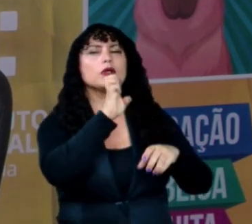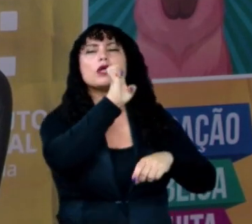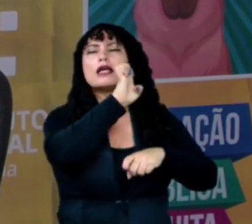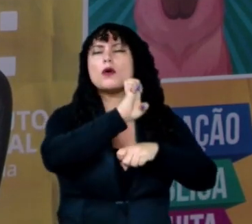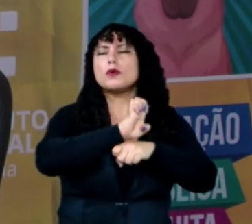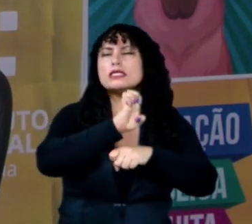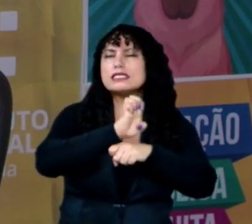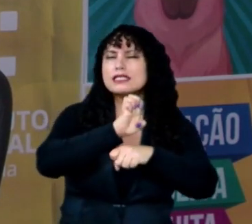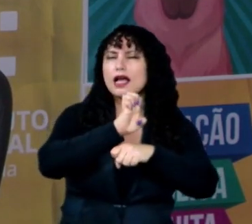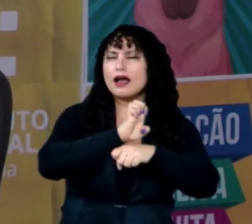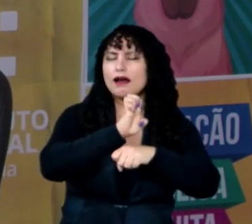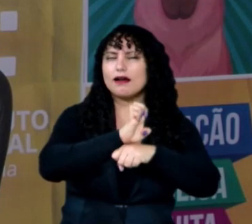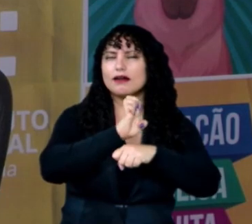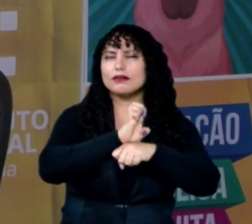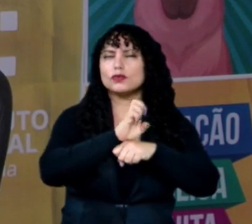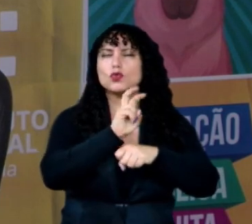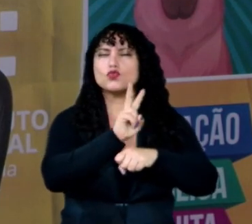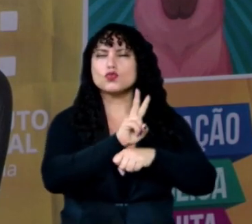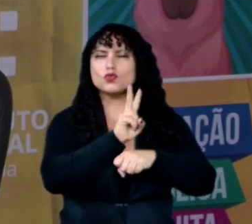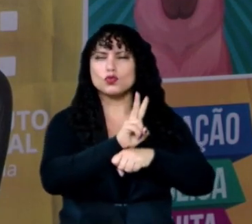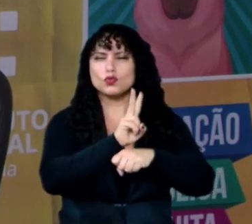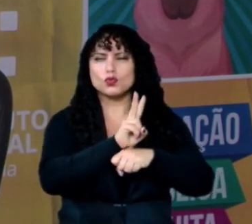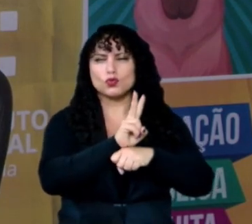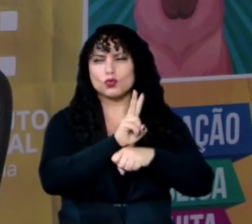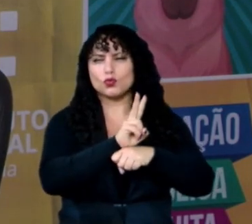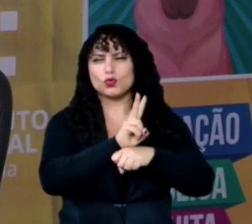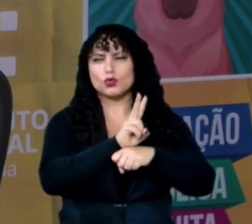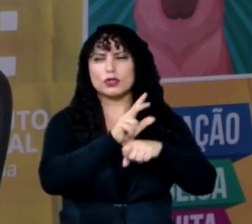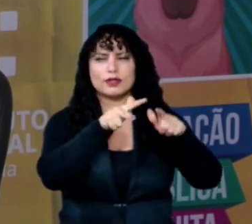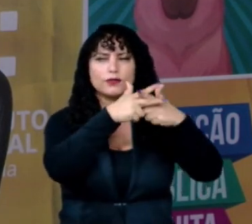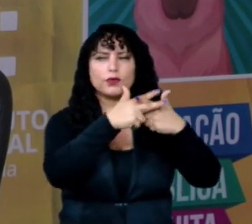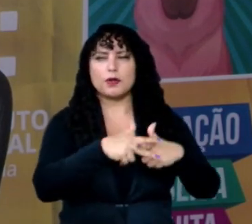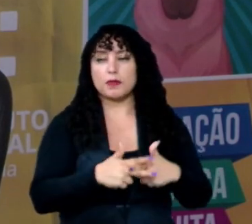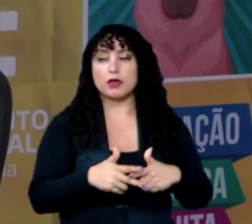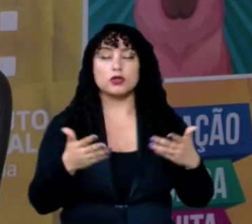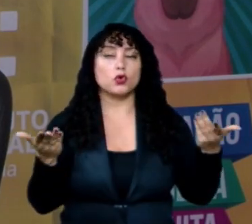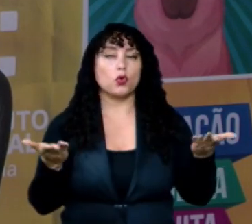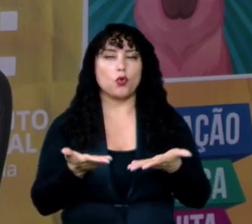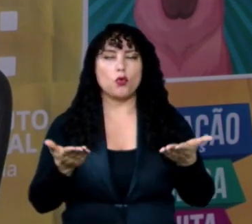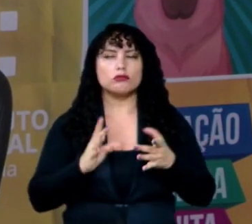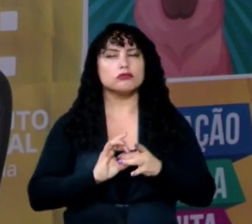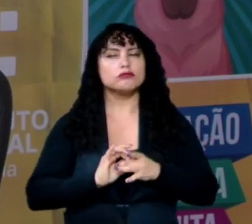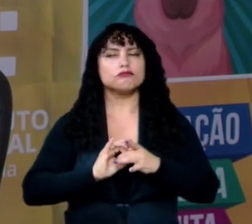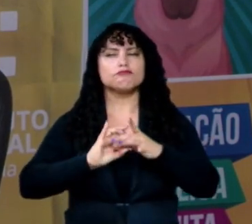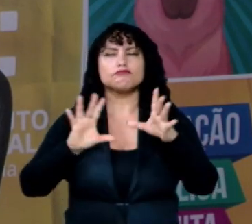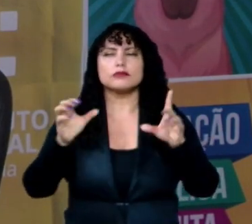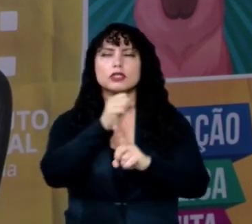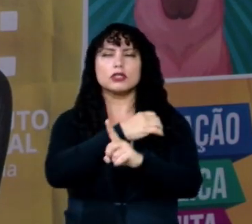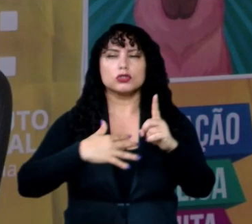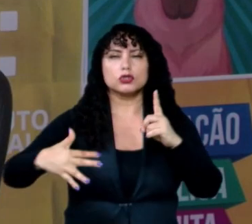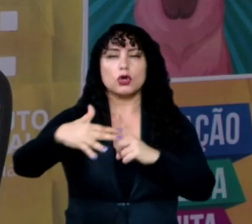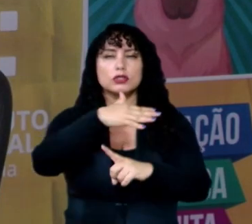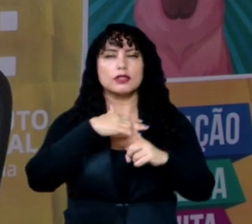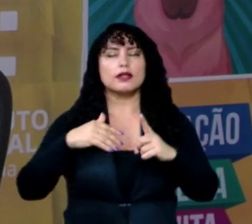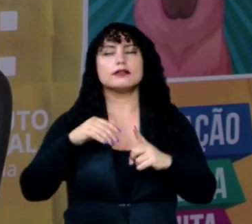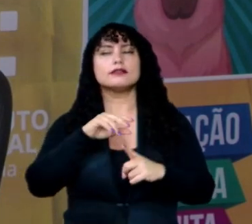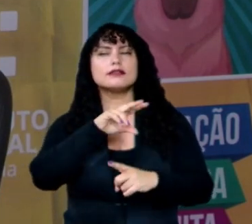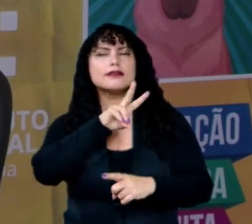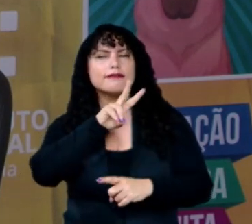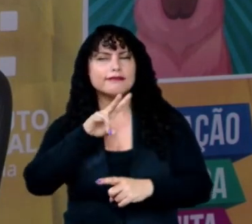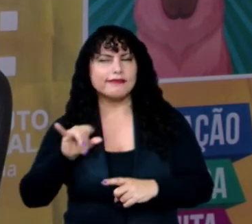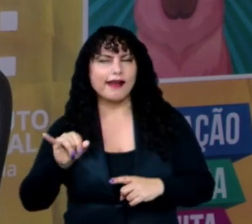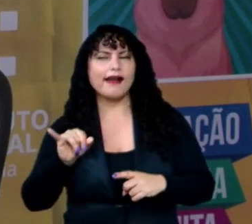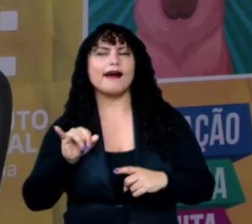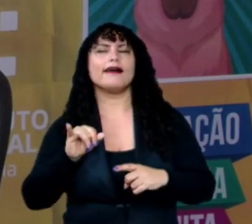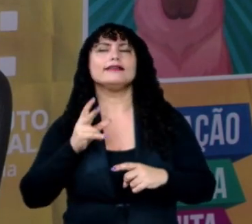vão cuidar para que essas ferramentas que hoje estão à disposição da sociedade, que vão